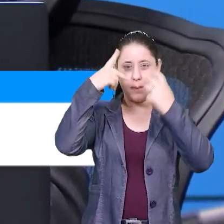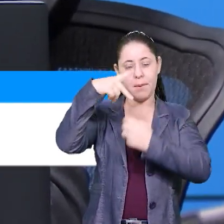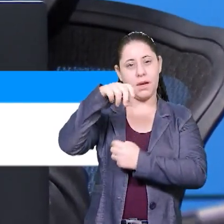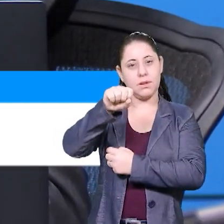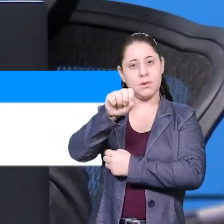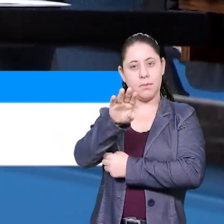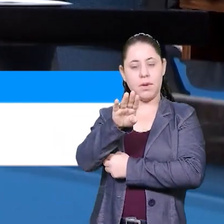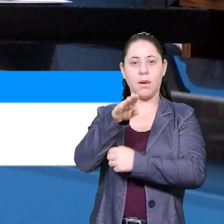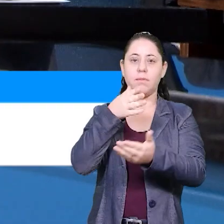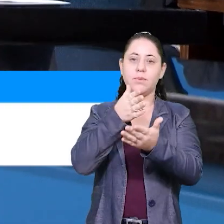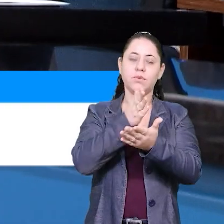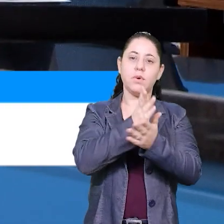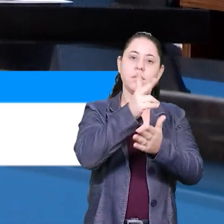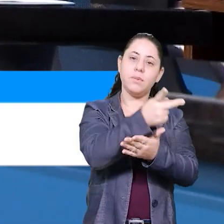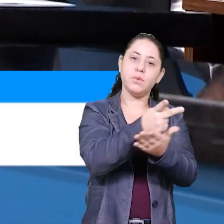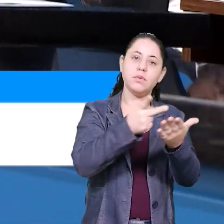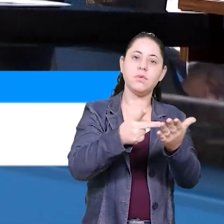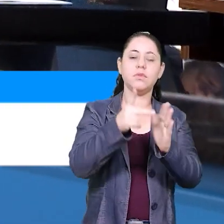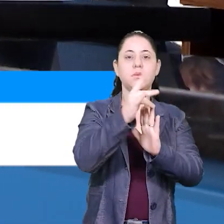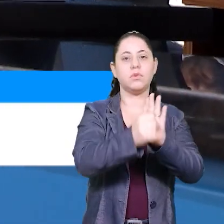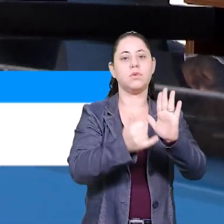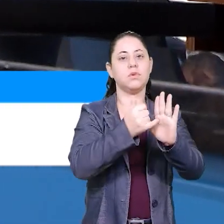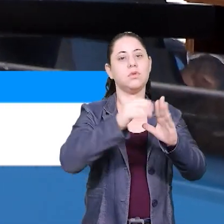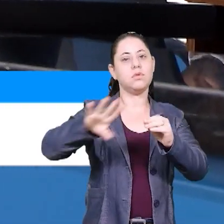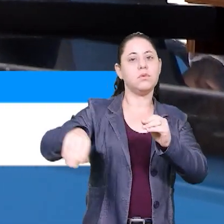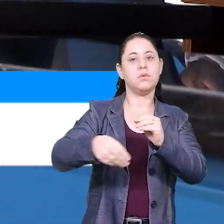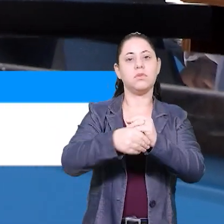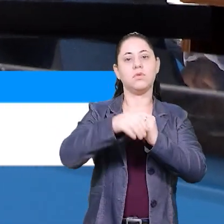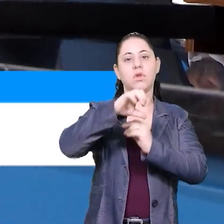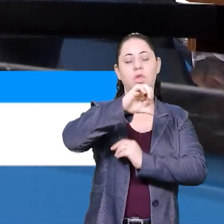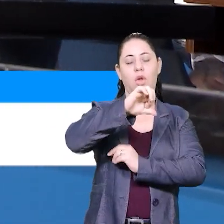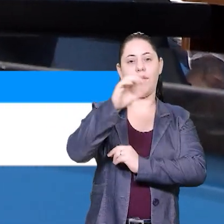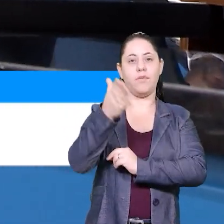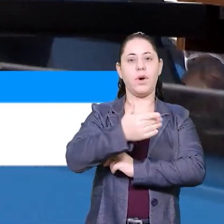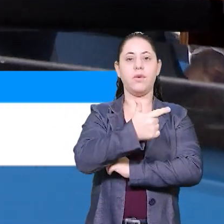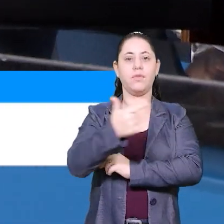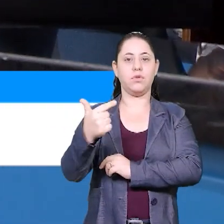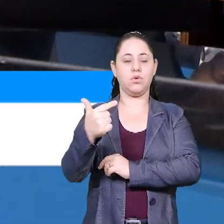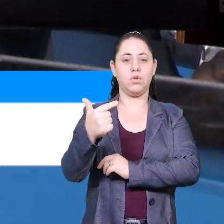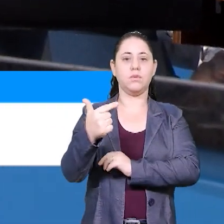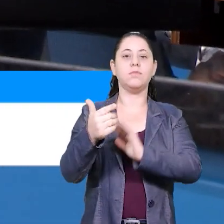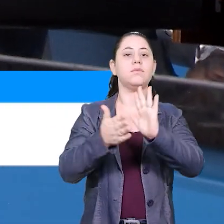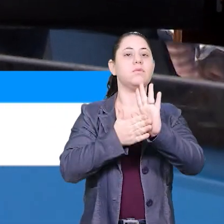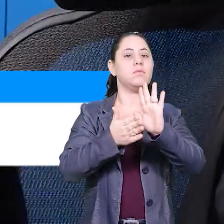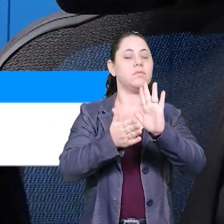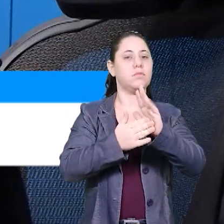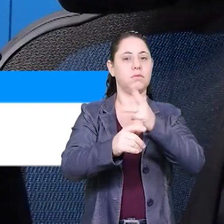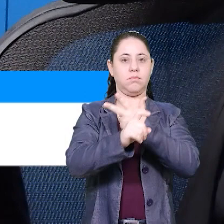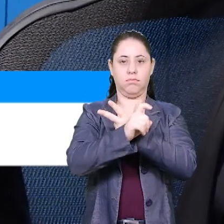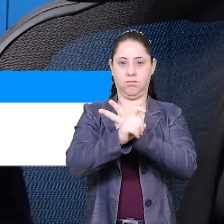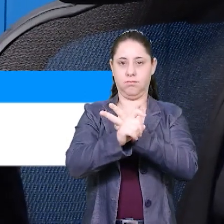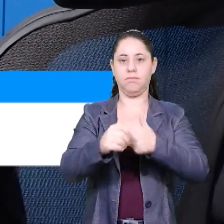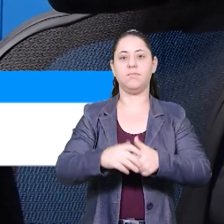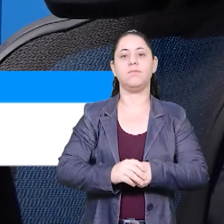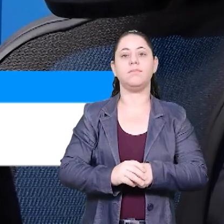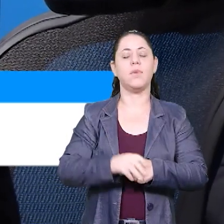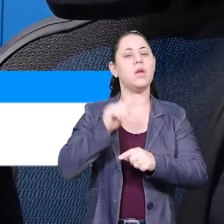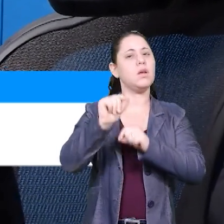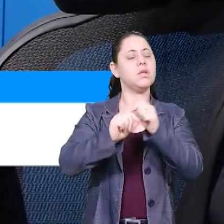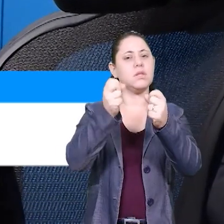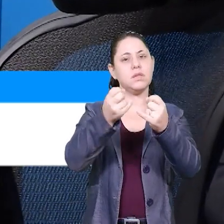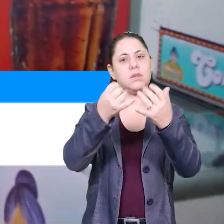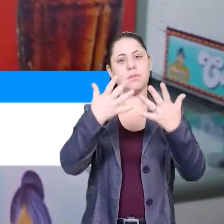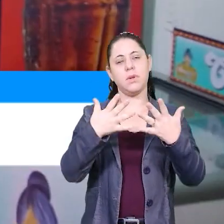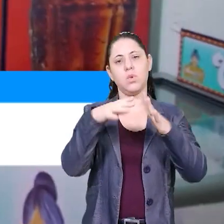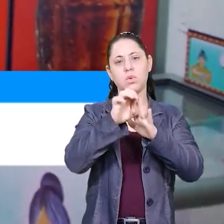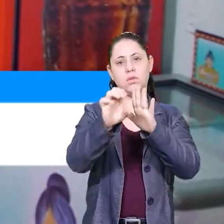do PSB, foi analisado e aprovado o parecer ao projeto de lei complementar 9 de 2022, de autoria do Poder